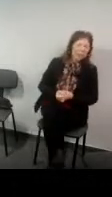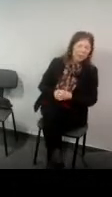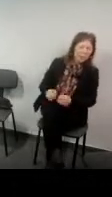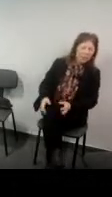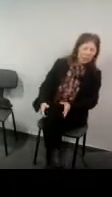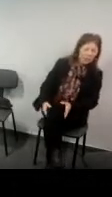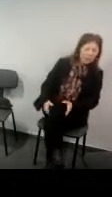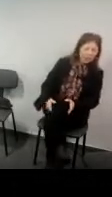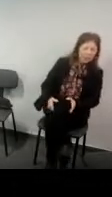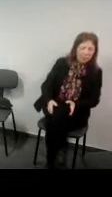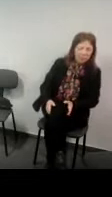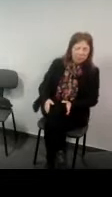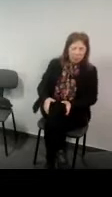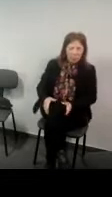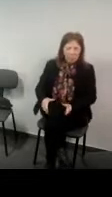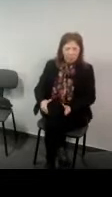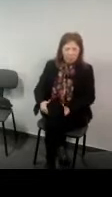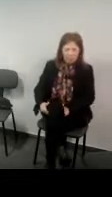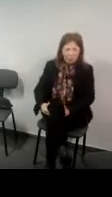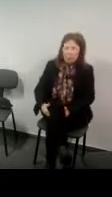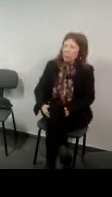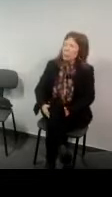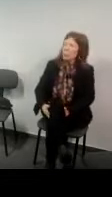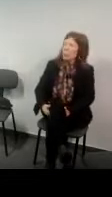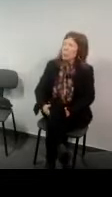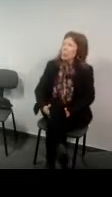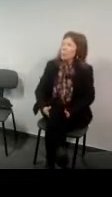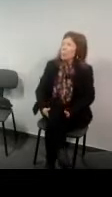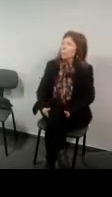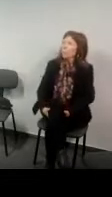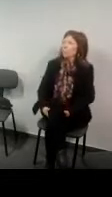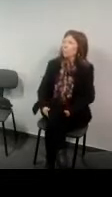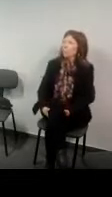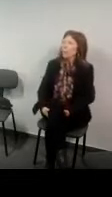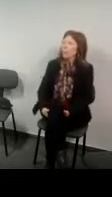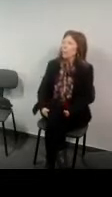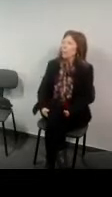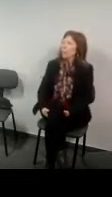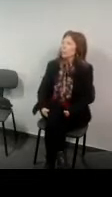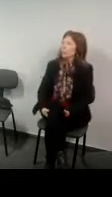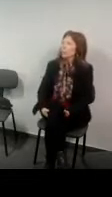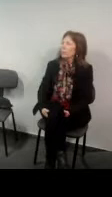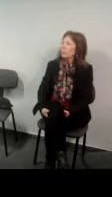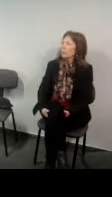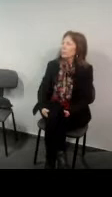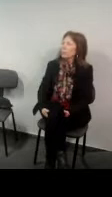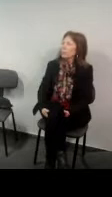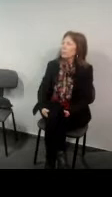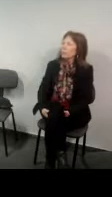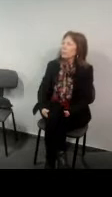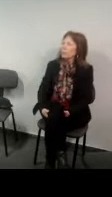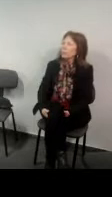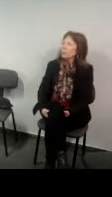também, essa... Então, esse aqui ele falou do impacto, aí pode usar o impacto no intestino, no pulmão, que até quando eu falei do joelho,